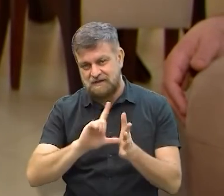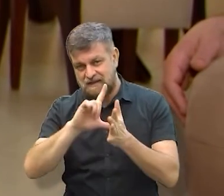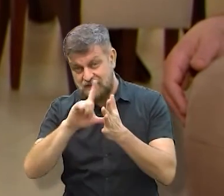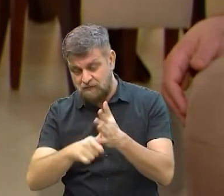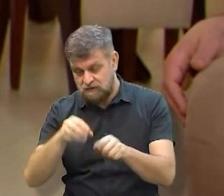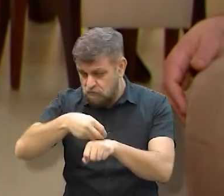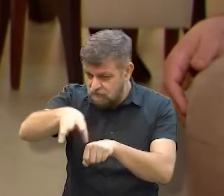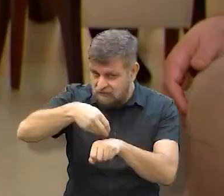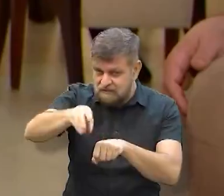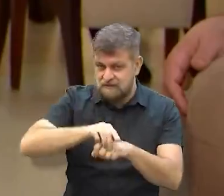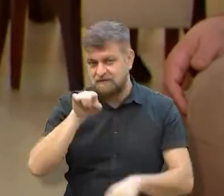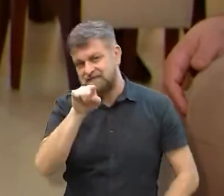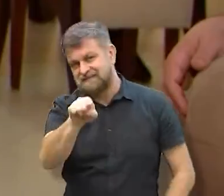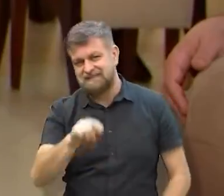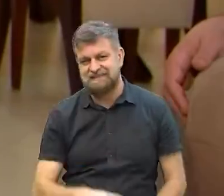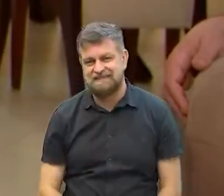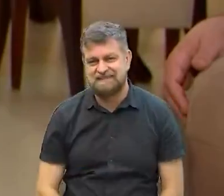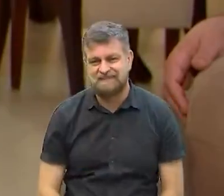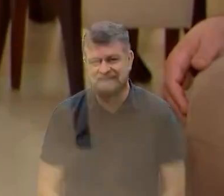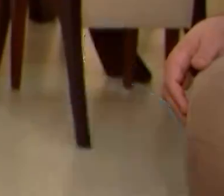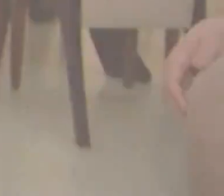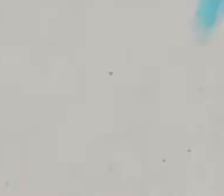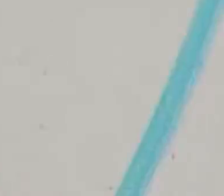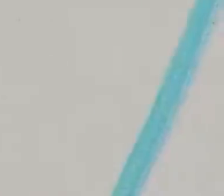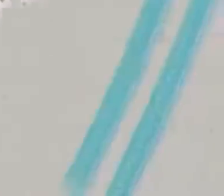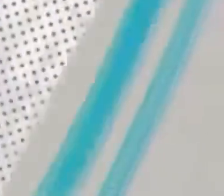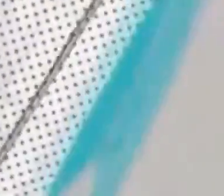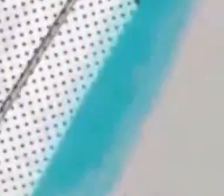na próxima semana com mais dicas para você.